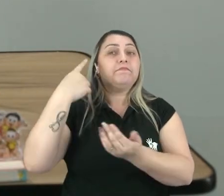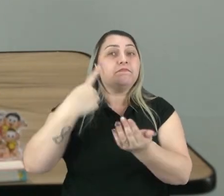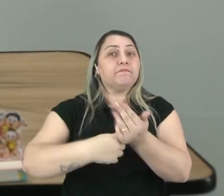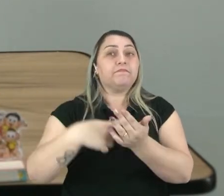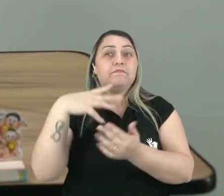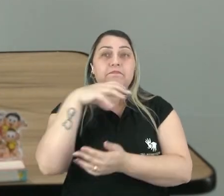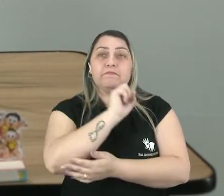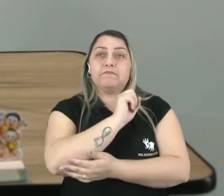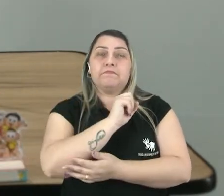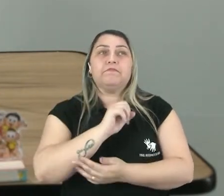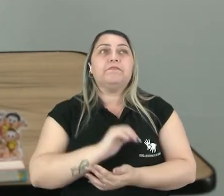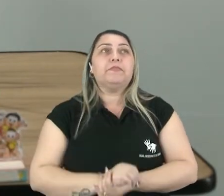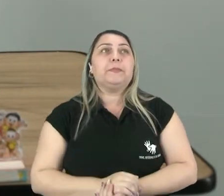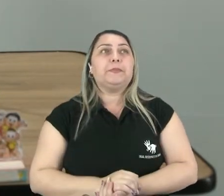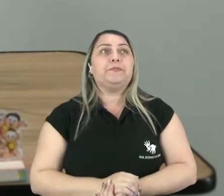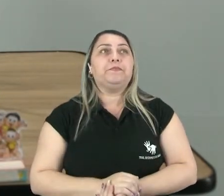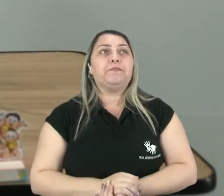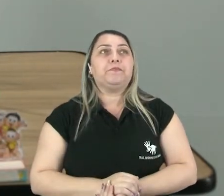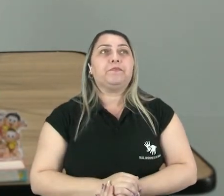rapidamente.